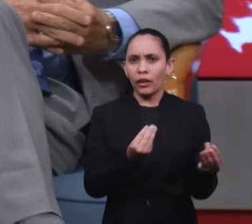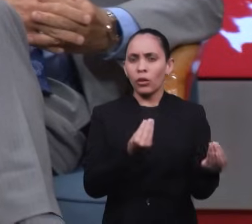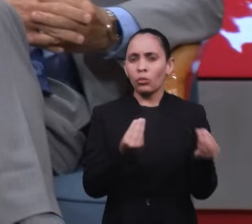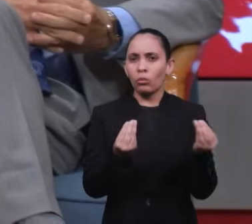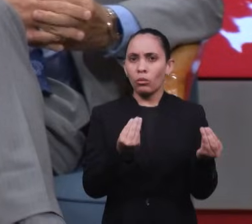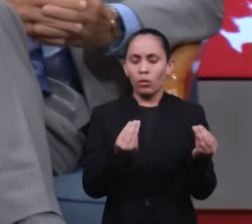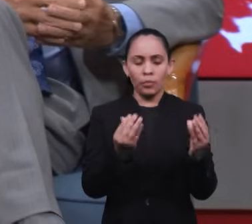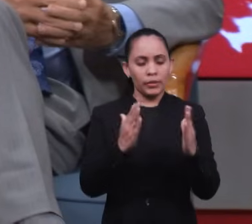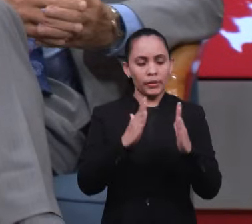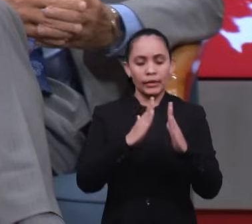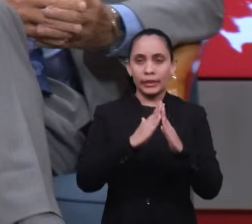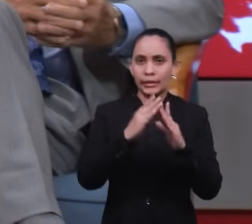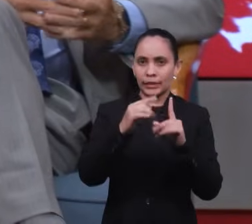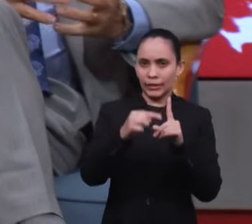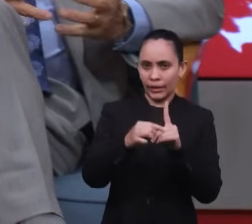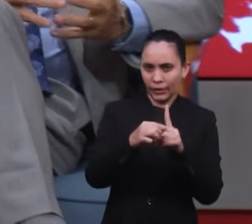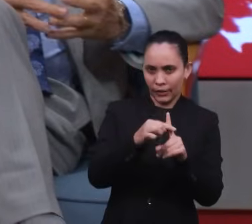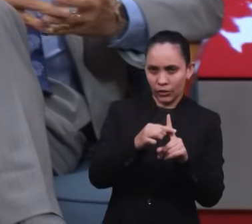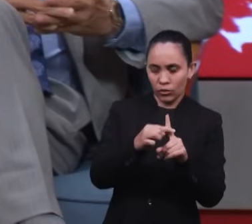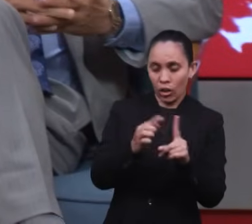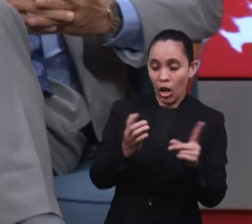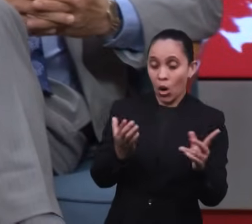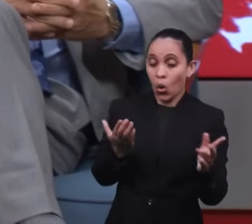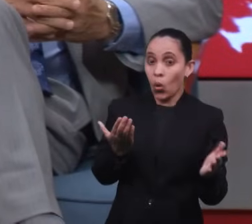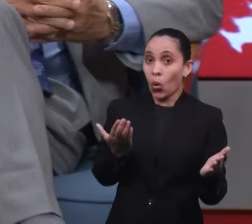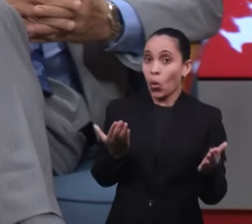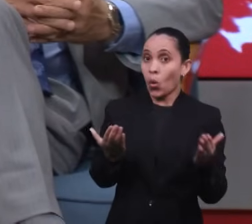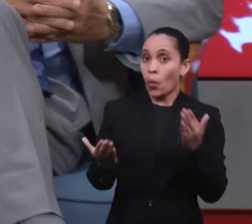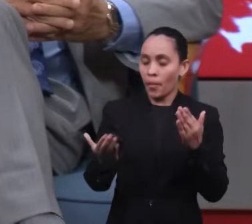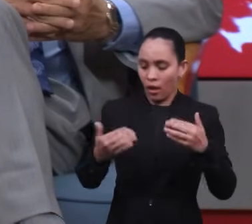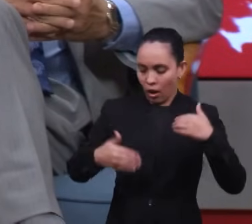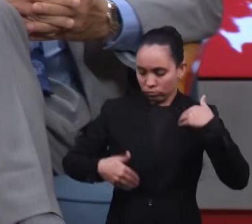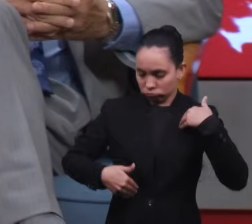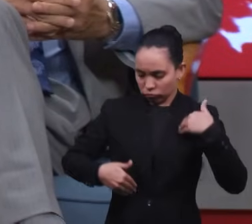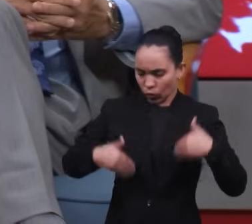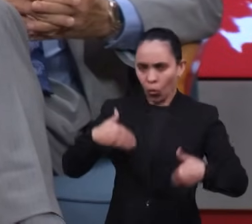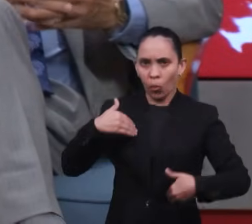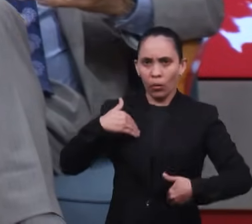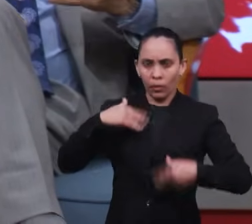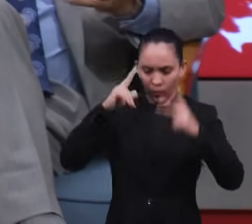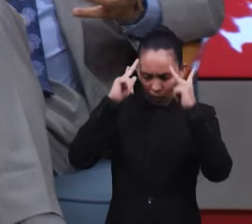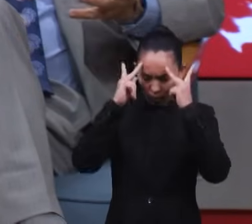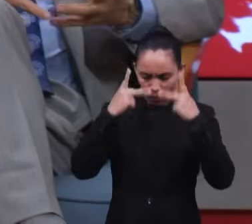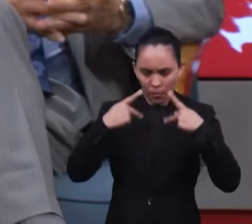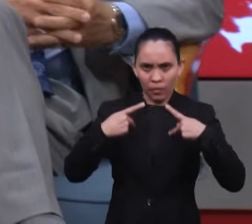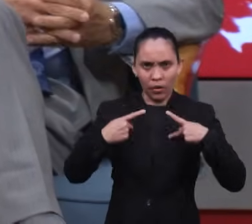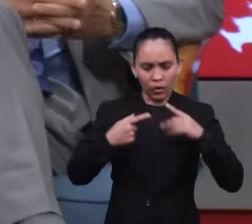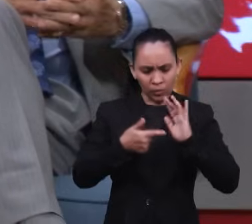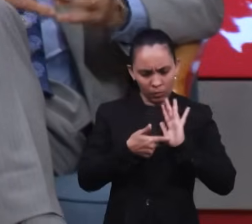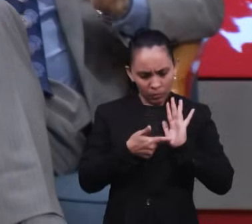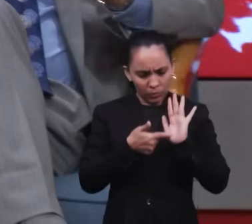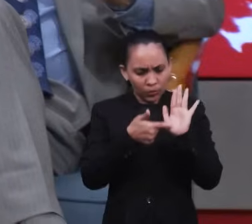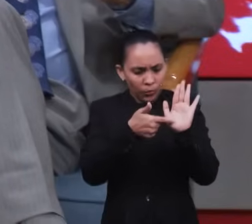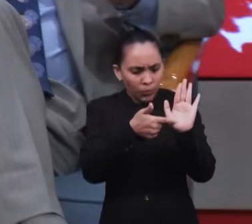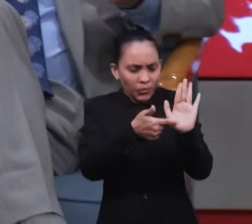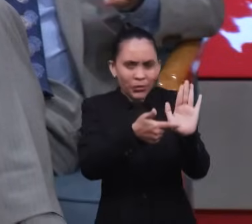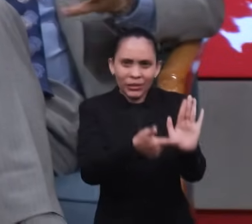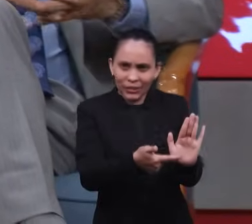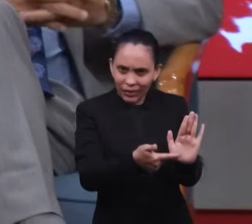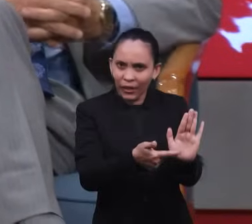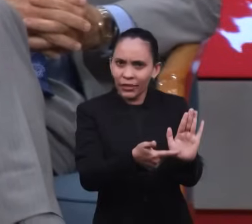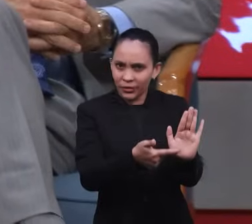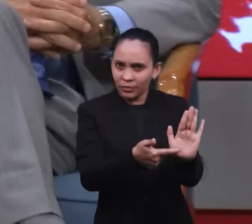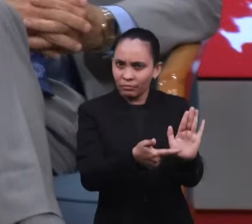detalhadas, como se a igreja funcionasse como um corpo humano, inclusive até com